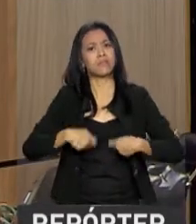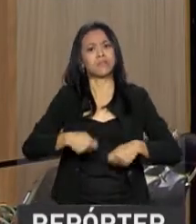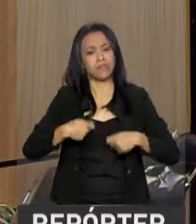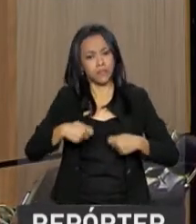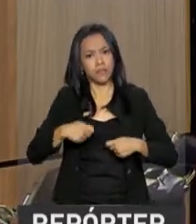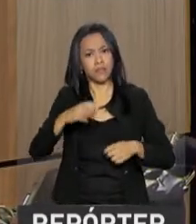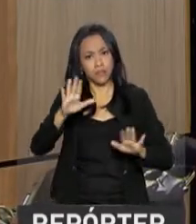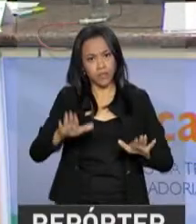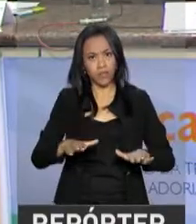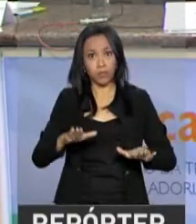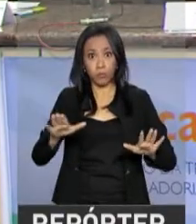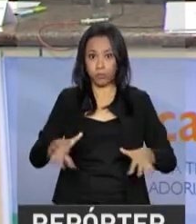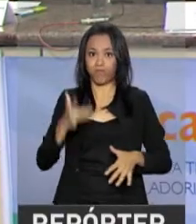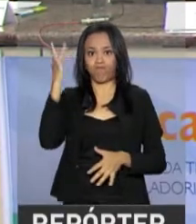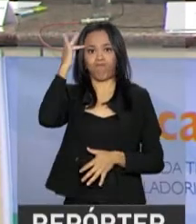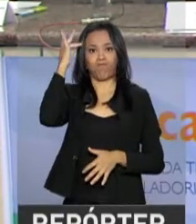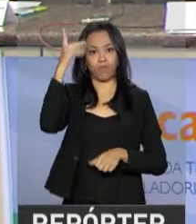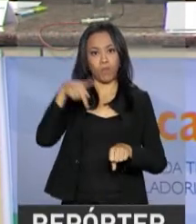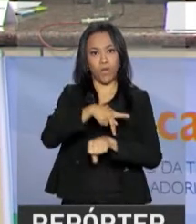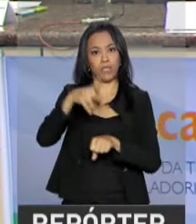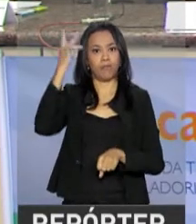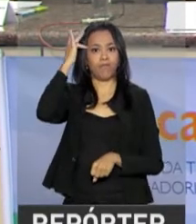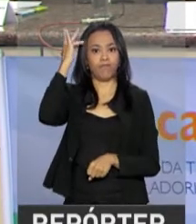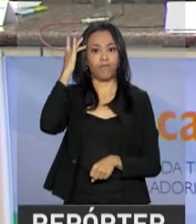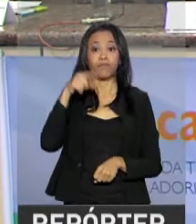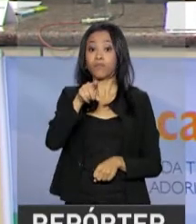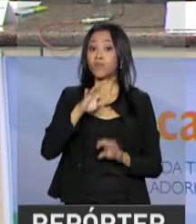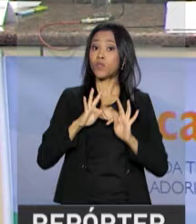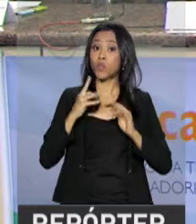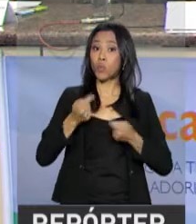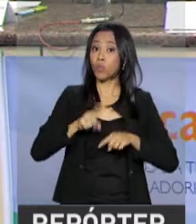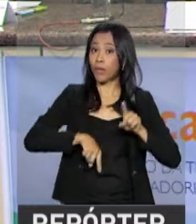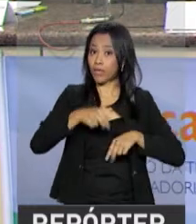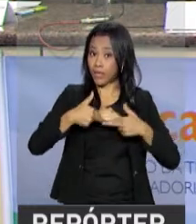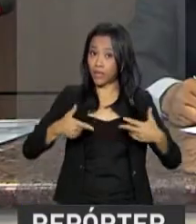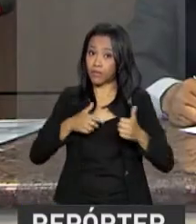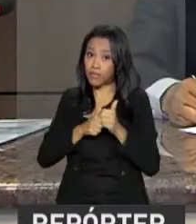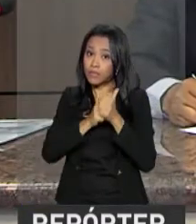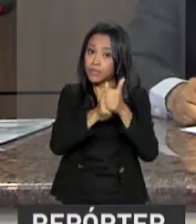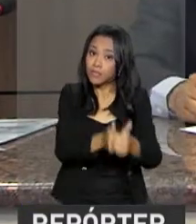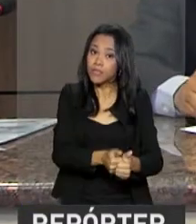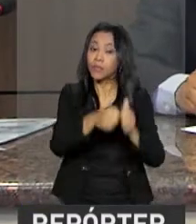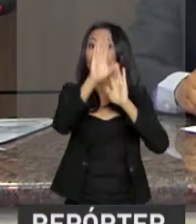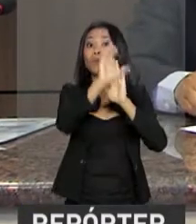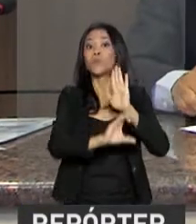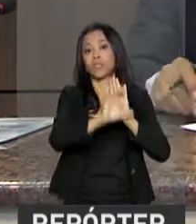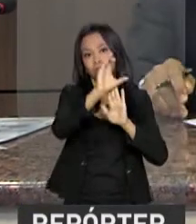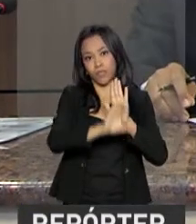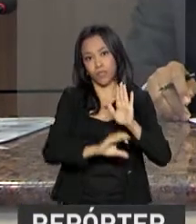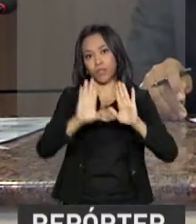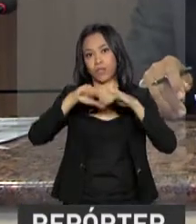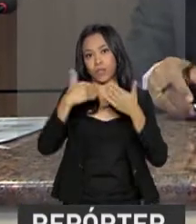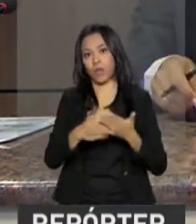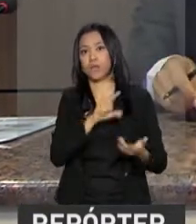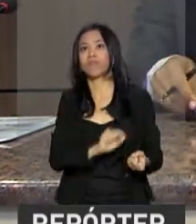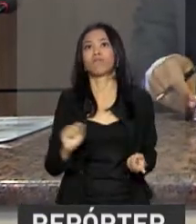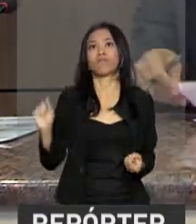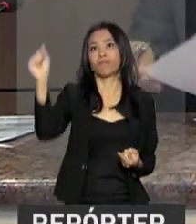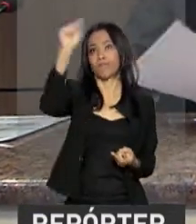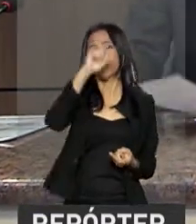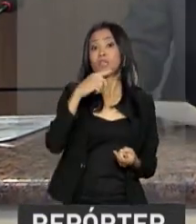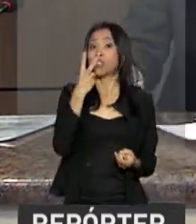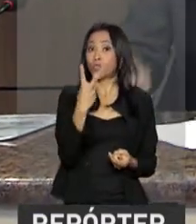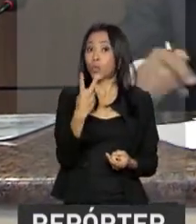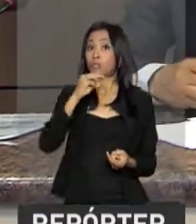tenhamos um país mais rico todo o material é alinhada à base nacional comum curricular para ampliação foram investidos no programa dois